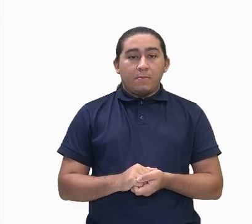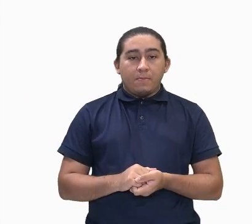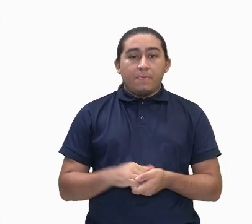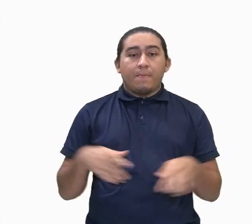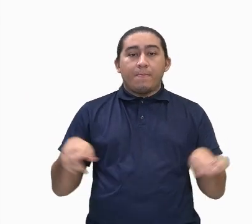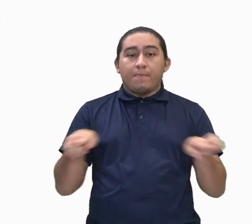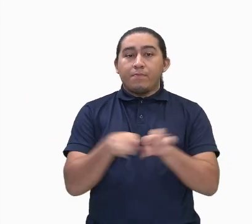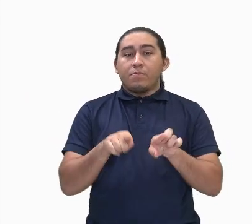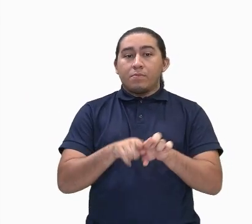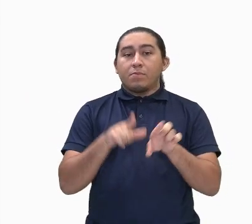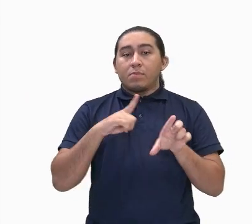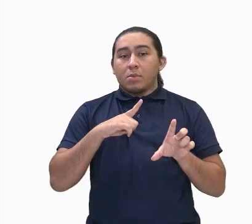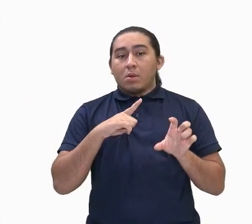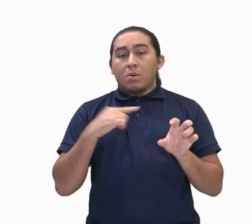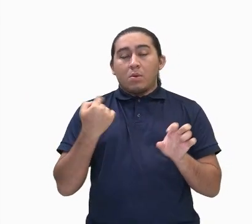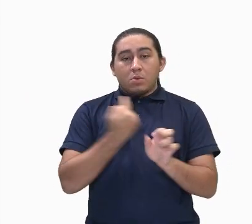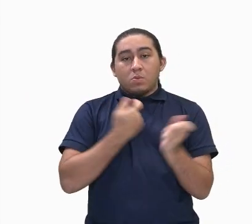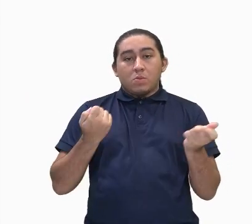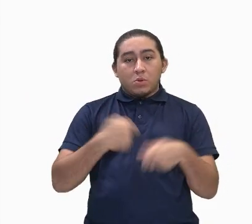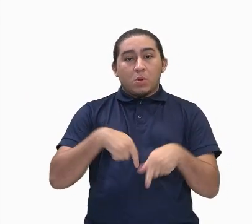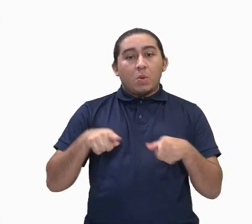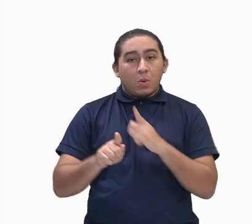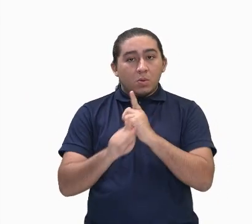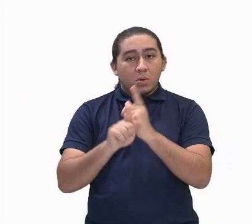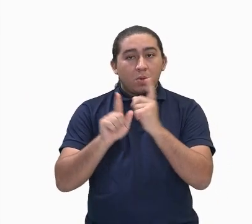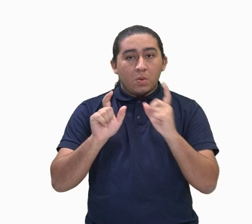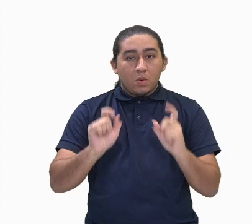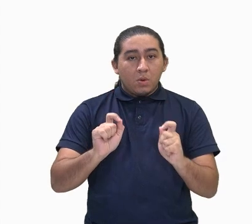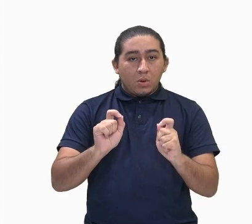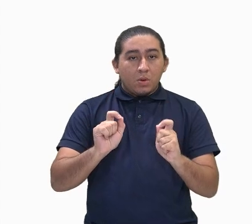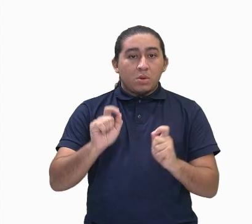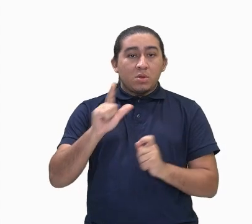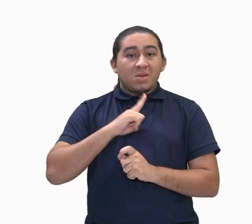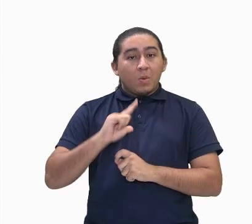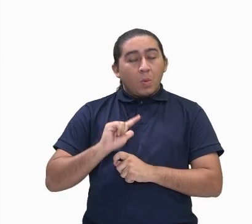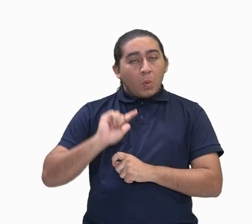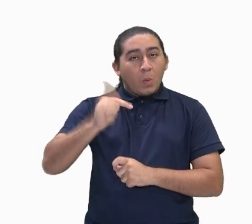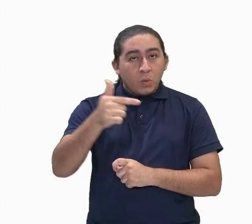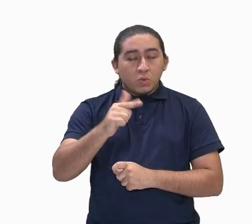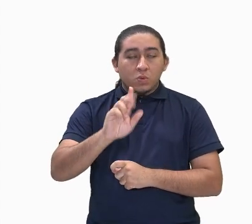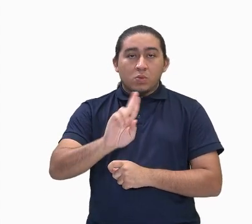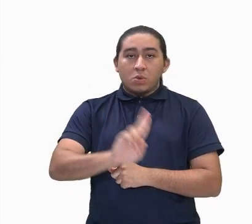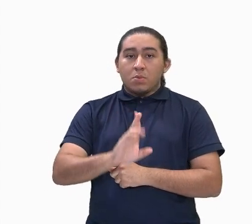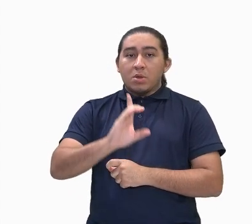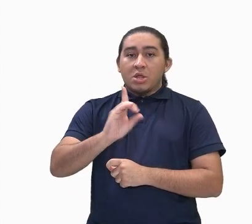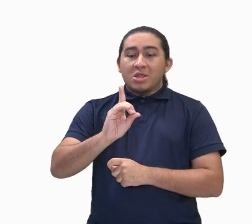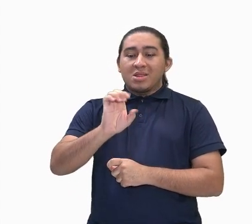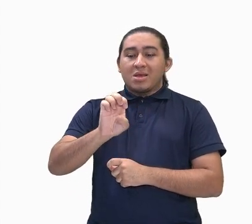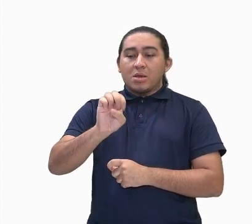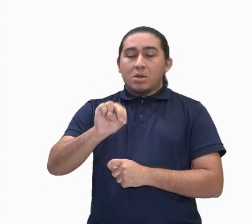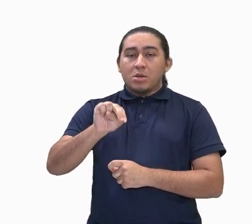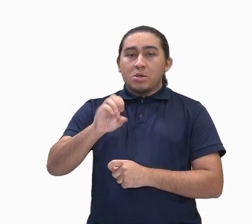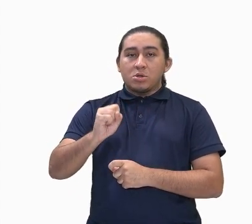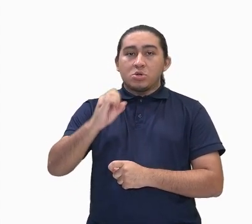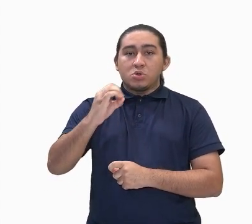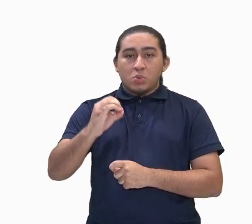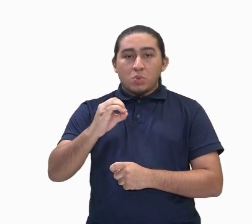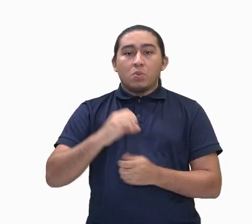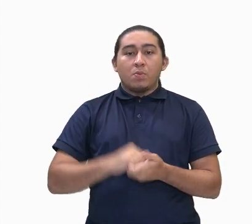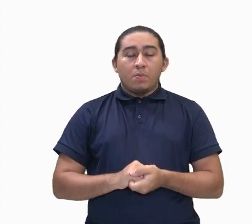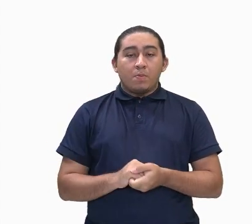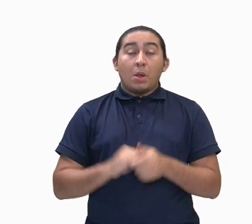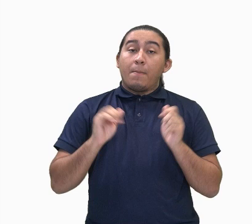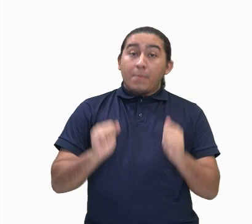conjuntivo frouxo, a gente vai encontrar o tecido conjuntivo denso. Olha aí. Denominado de tecido conjuntivo